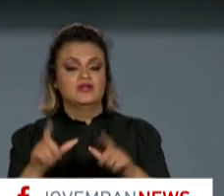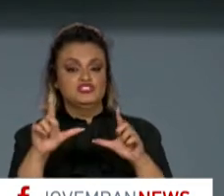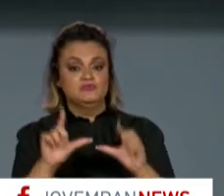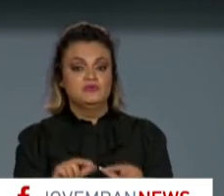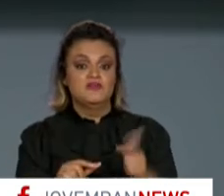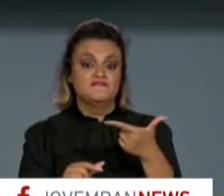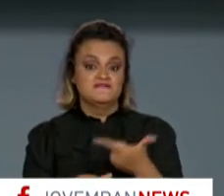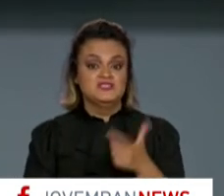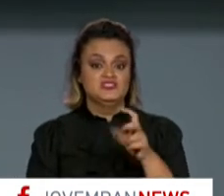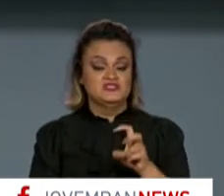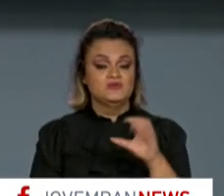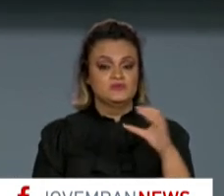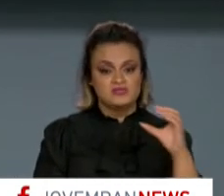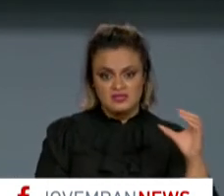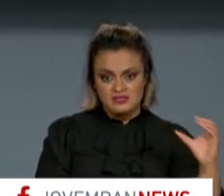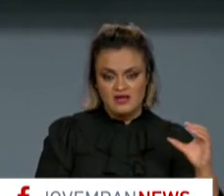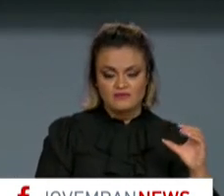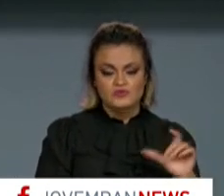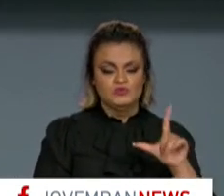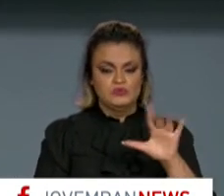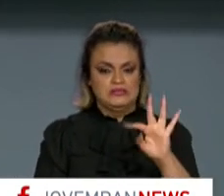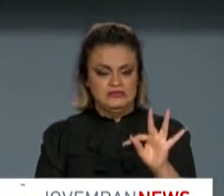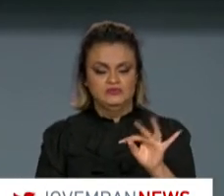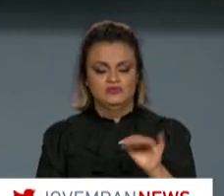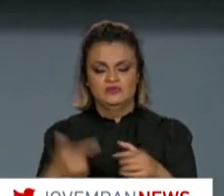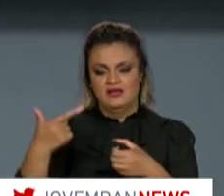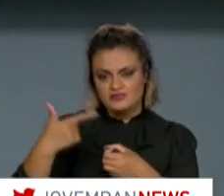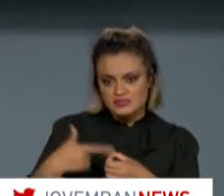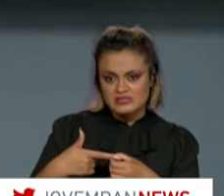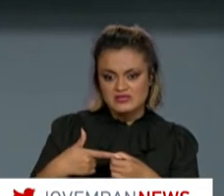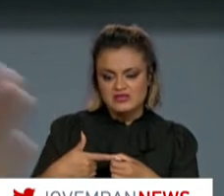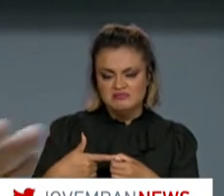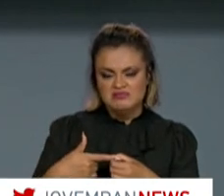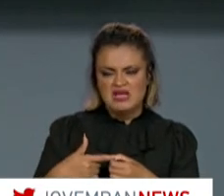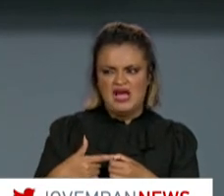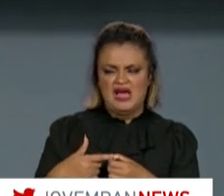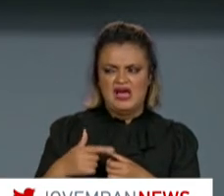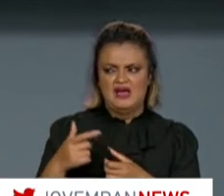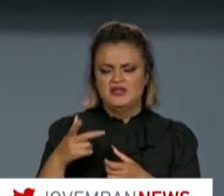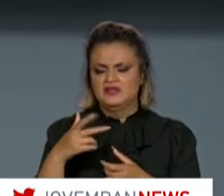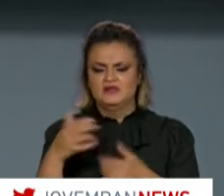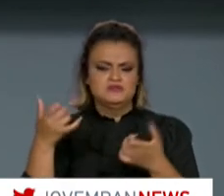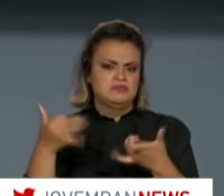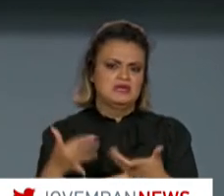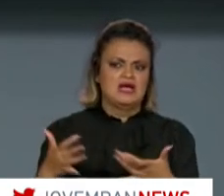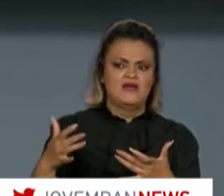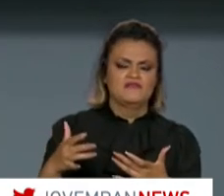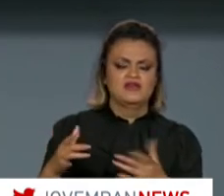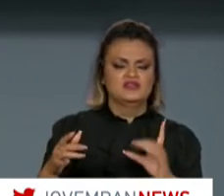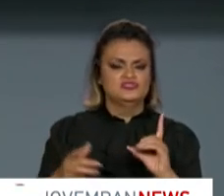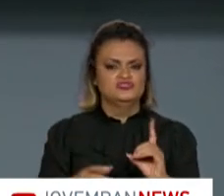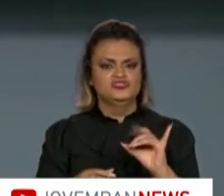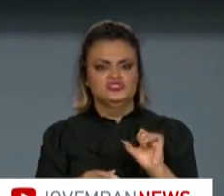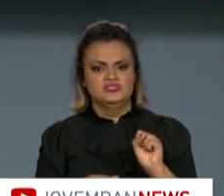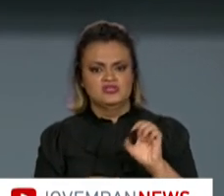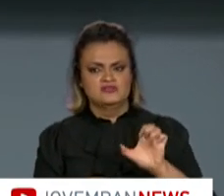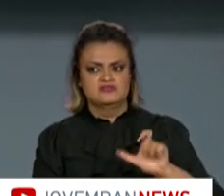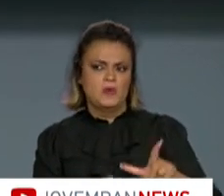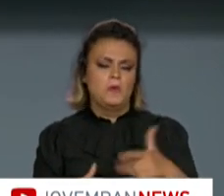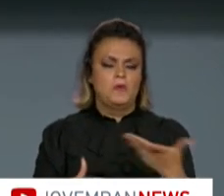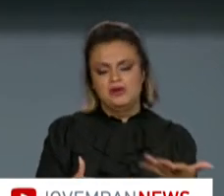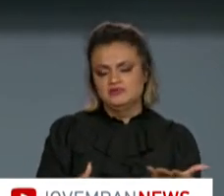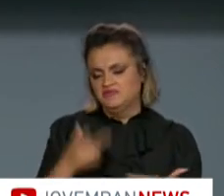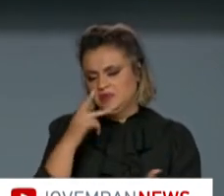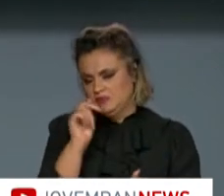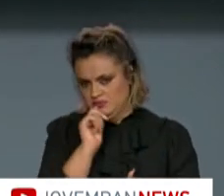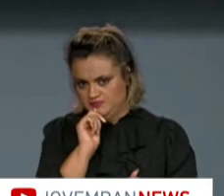de até 25 centavos no preço da gasolina. Se não me engano, não mencionava o espaço do diesel, que também estava sendo